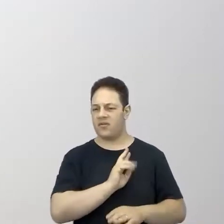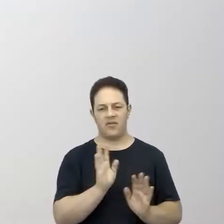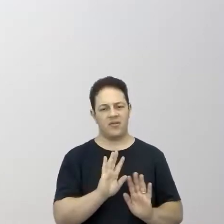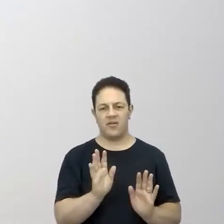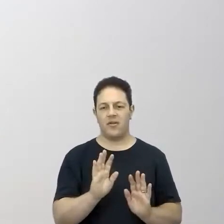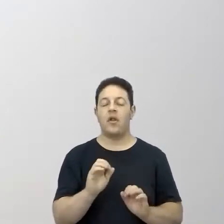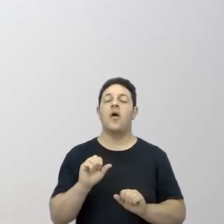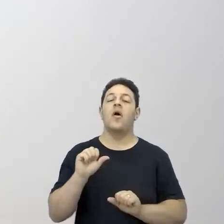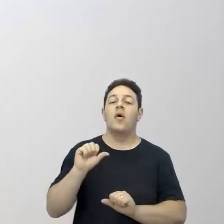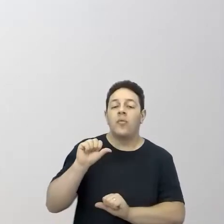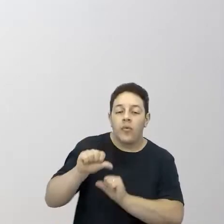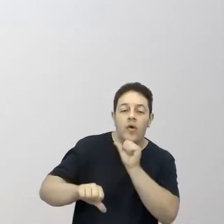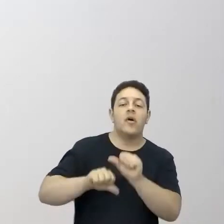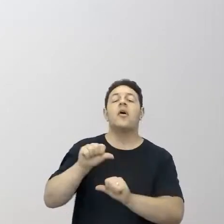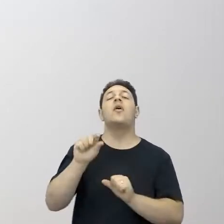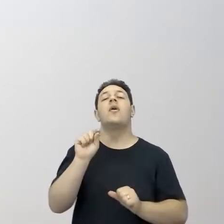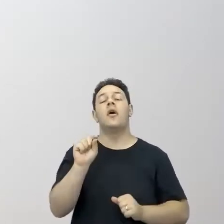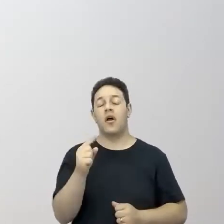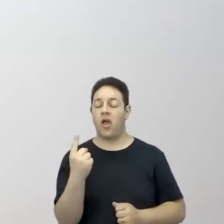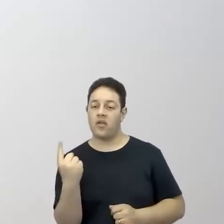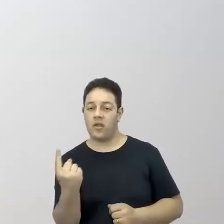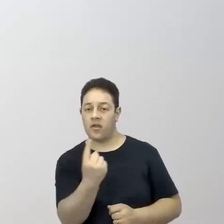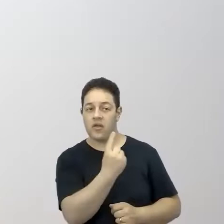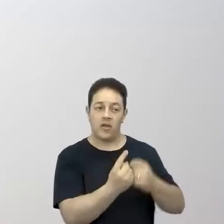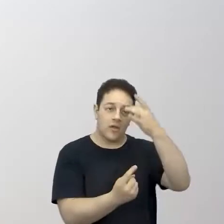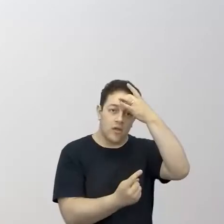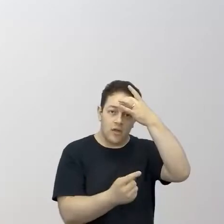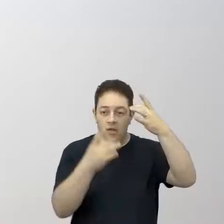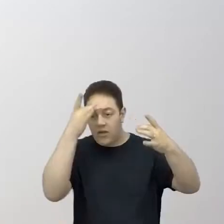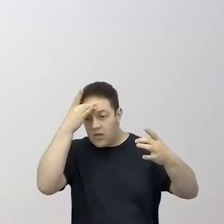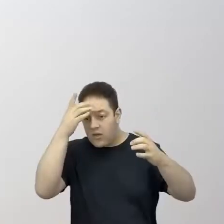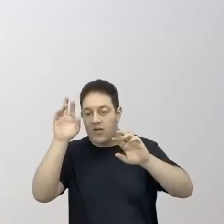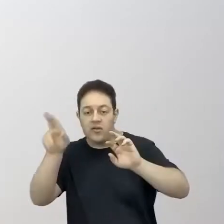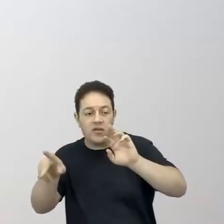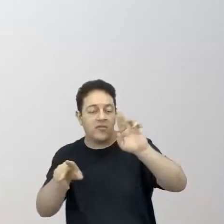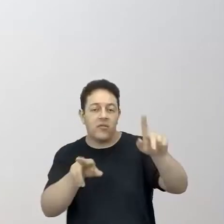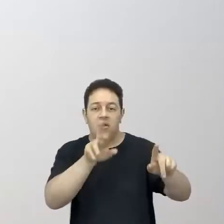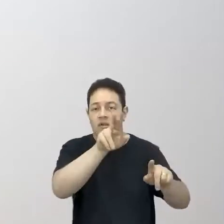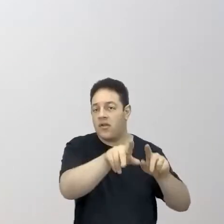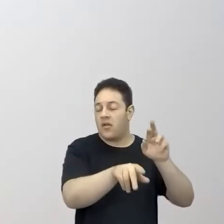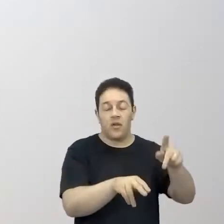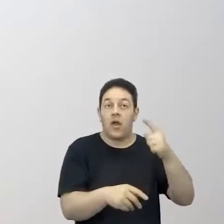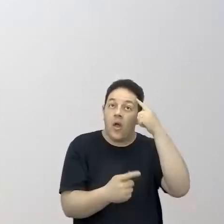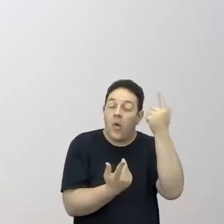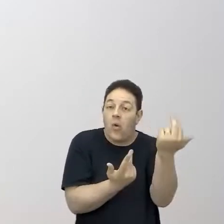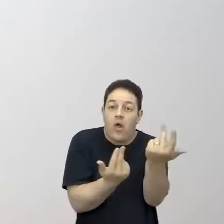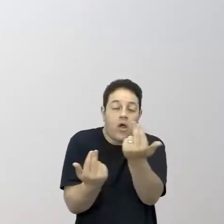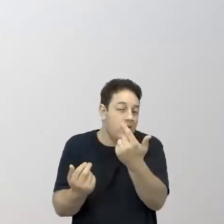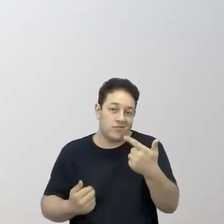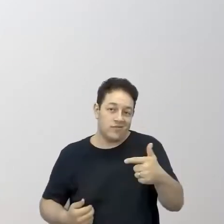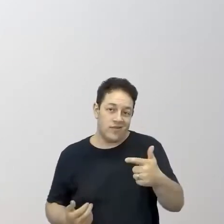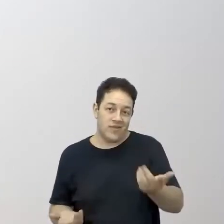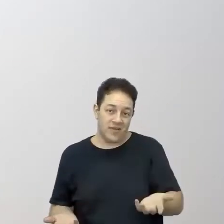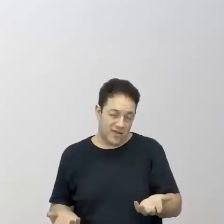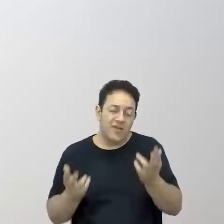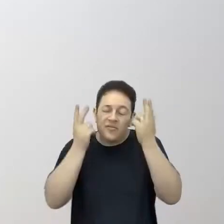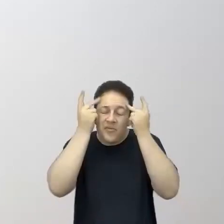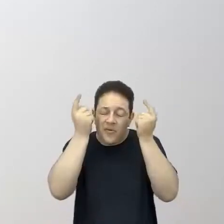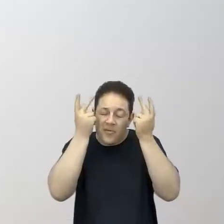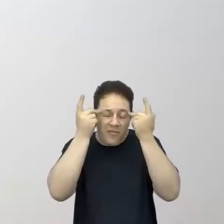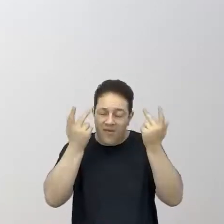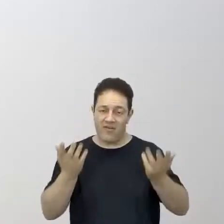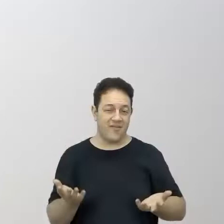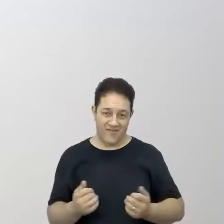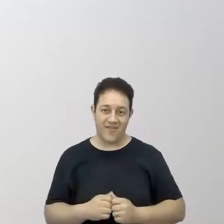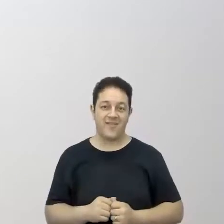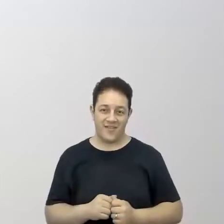ela implica o seguinte, que cada um vai ter uma ideia diferente a respeito daquilo que está sendo feito, né? E isso é normal que